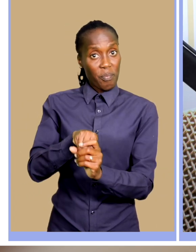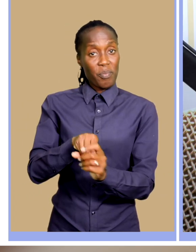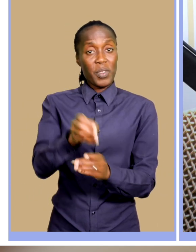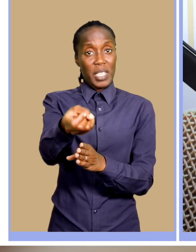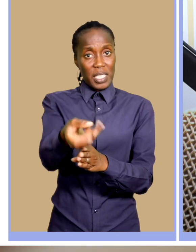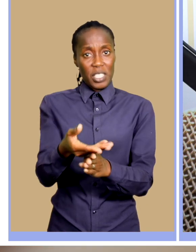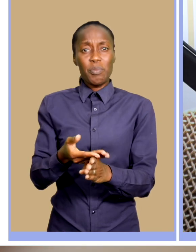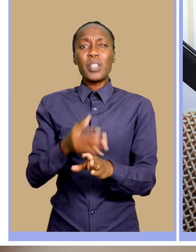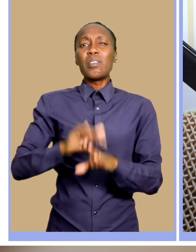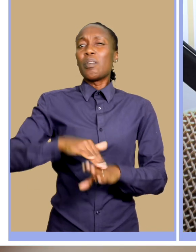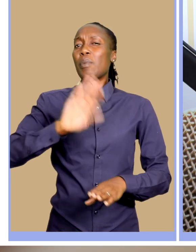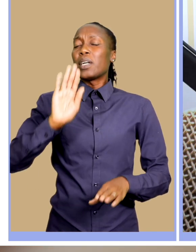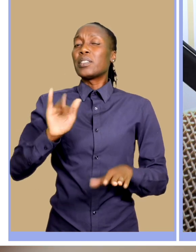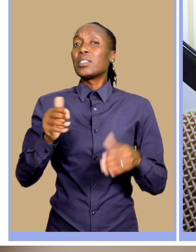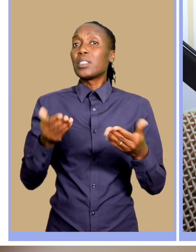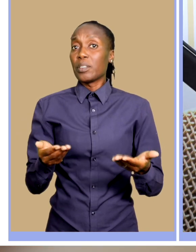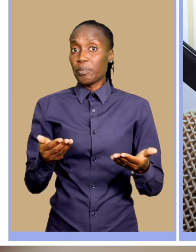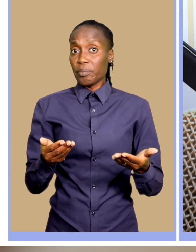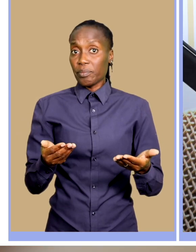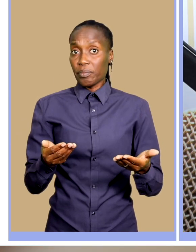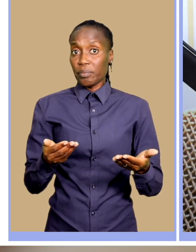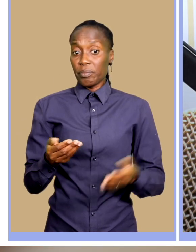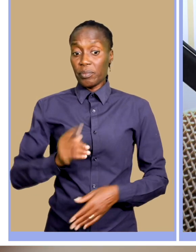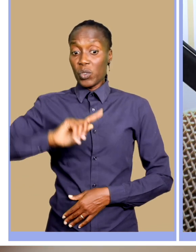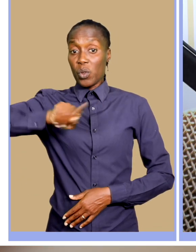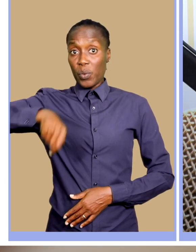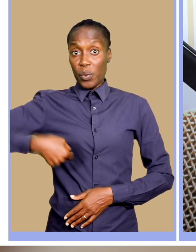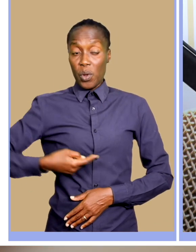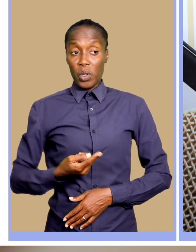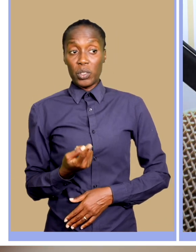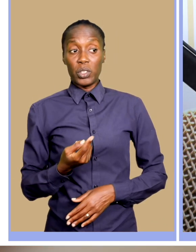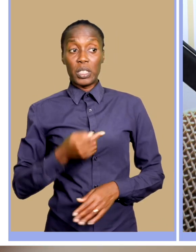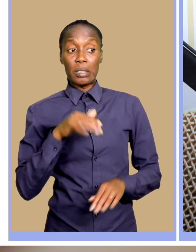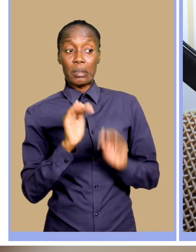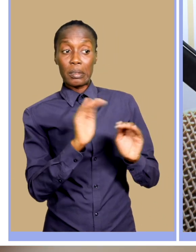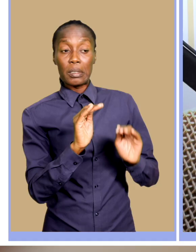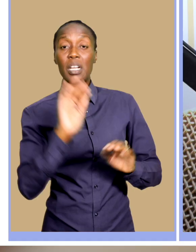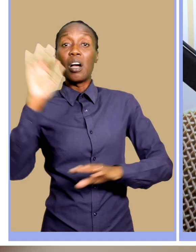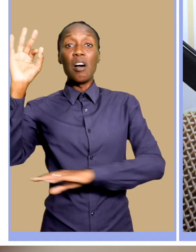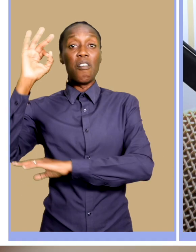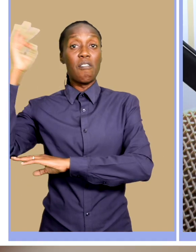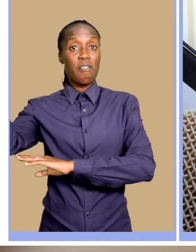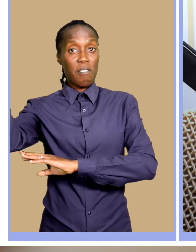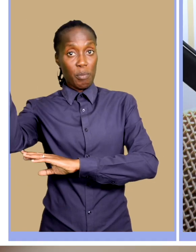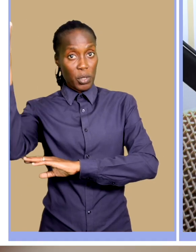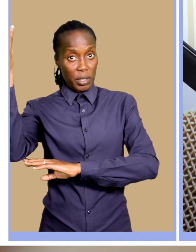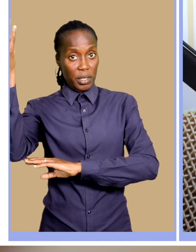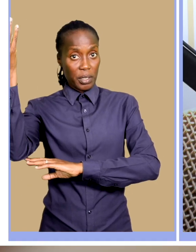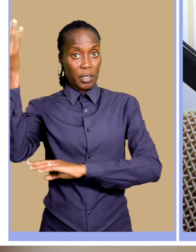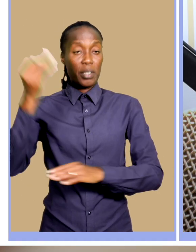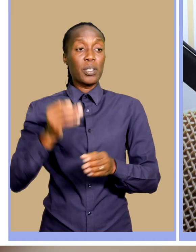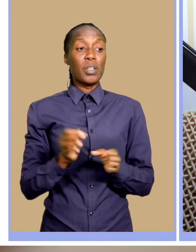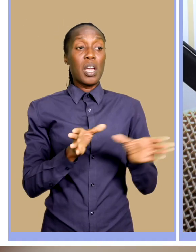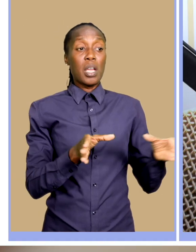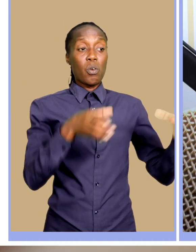mais marcante, foi nós termos consultado, com apoio da FAMOD, o grupo da pessoa